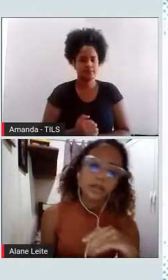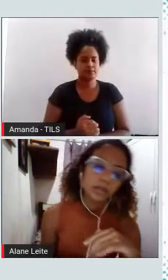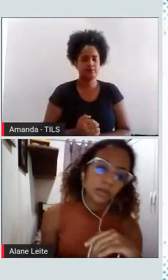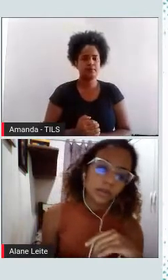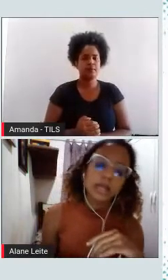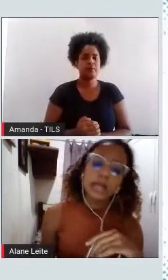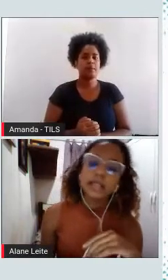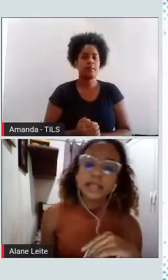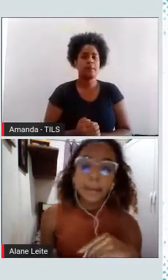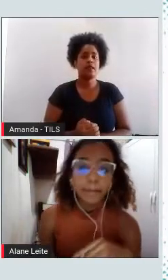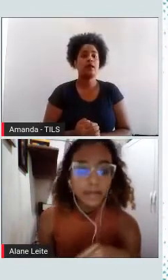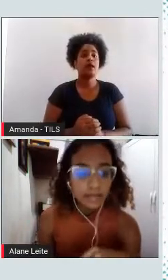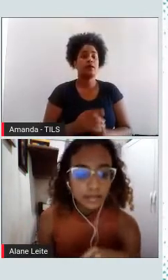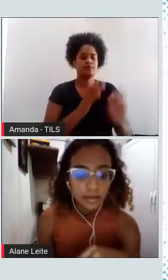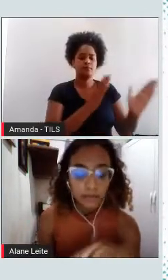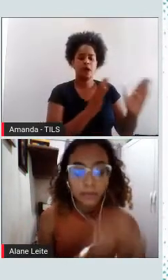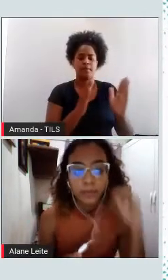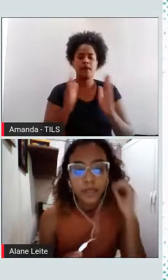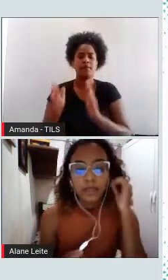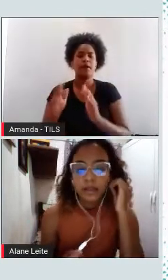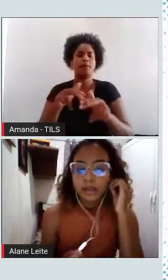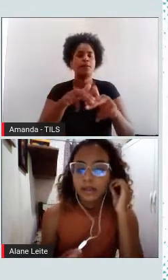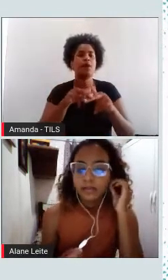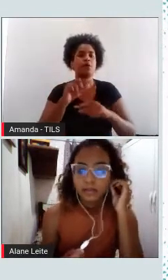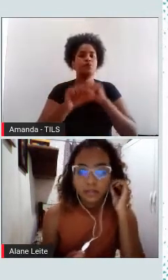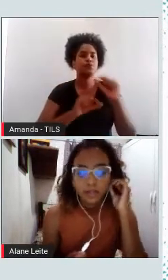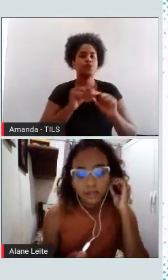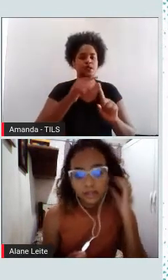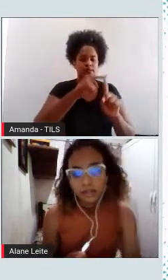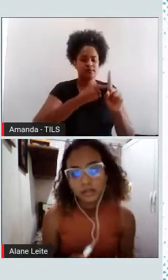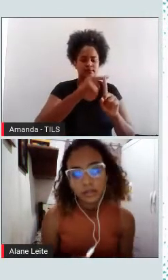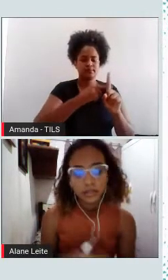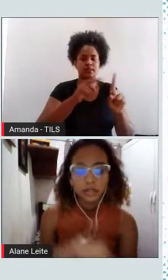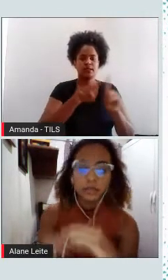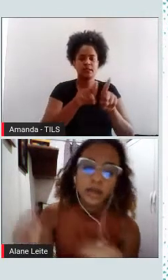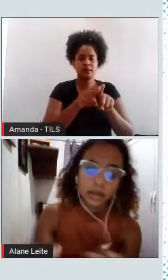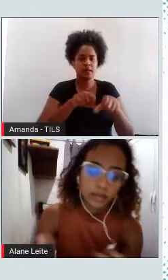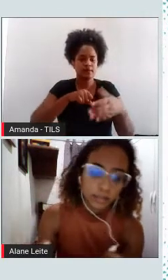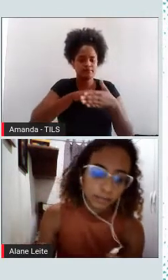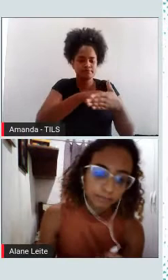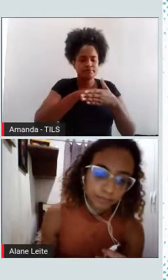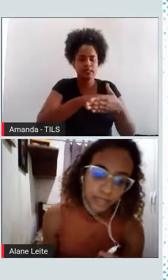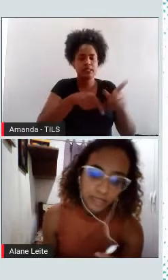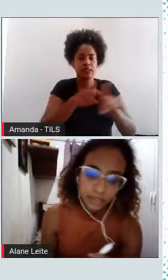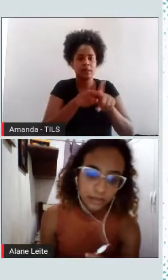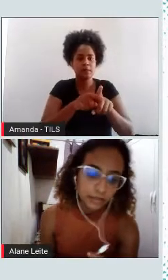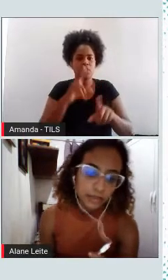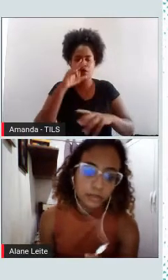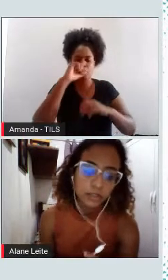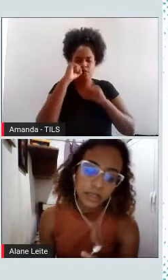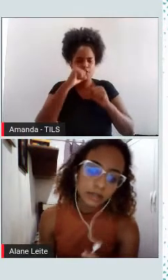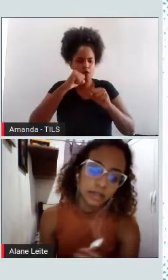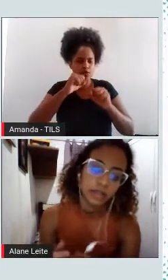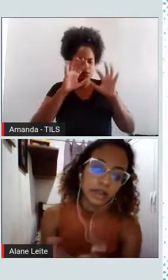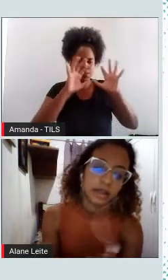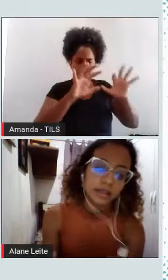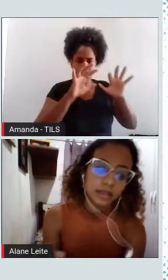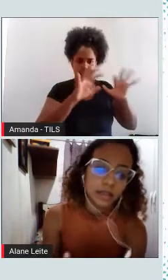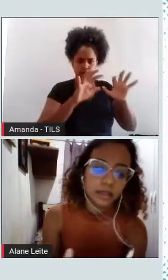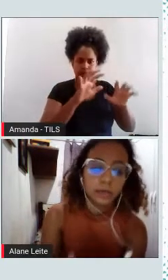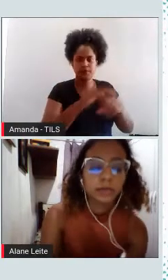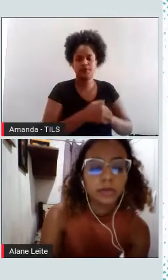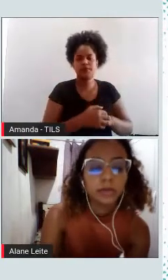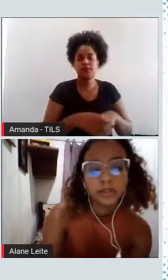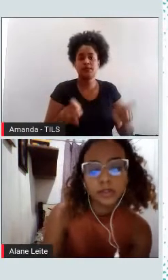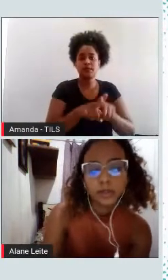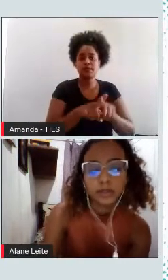da temperatura, da pressão e da força que é exercida sobre essas moléculas, além também dos estados de agregação